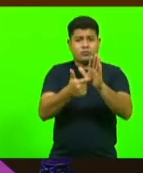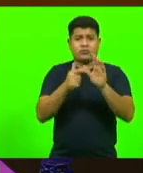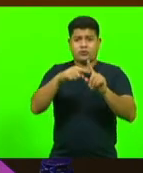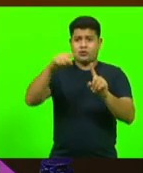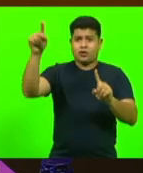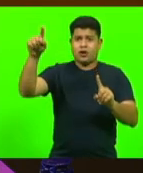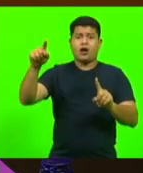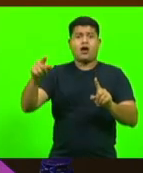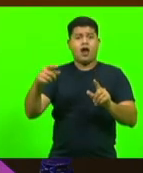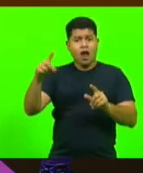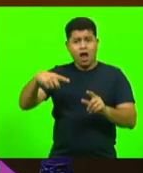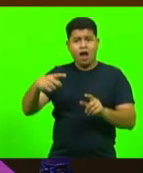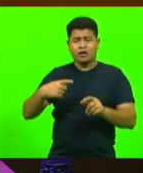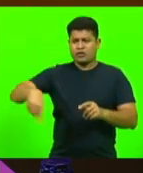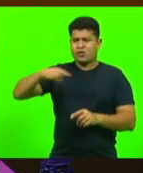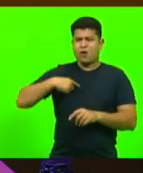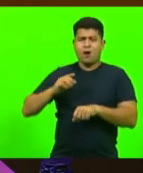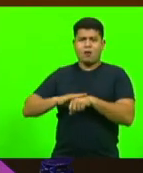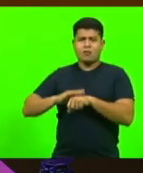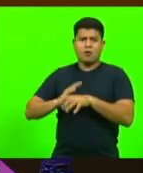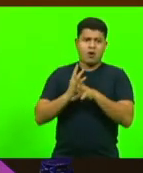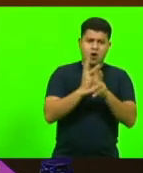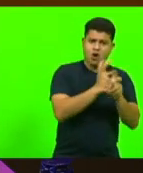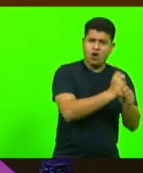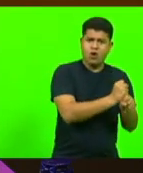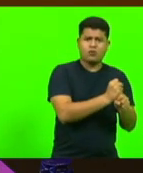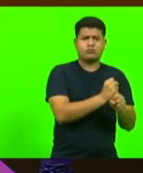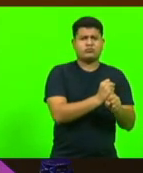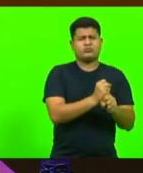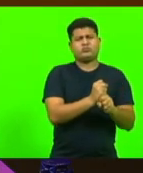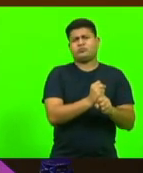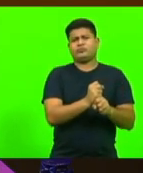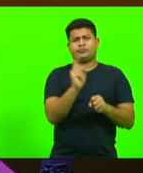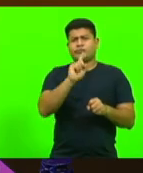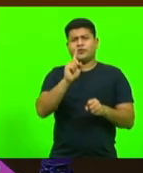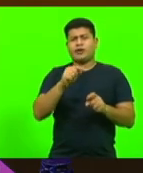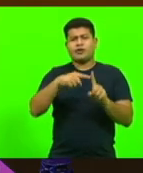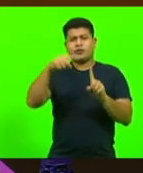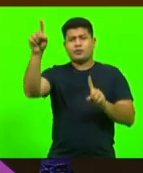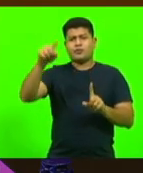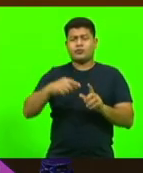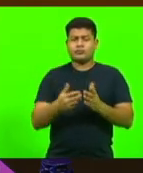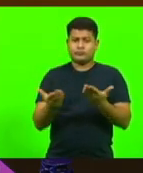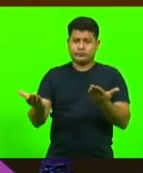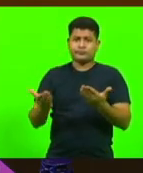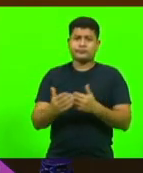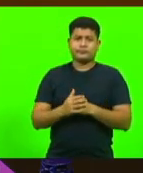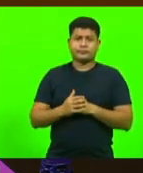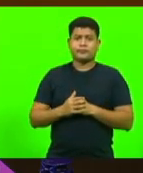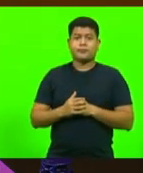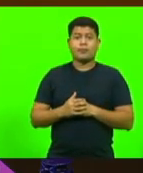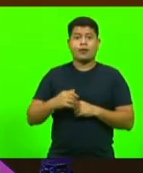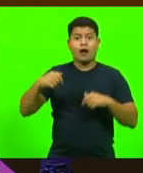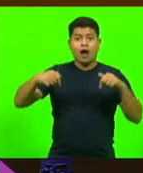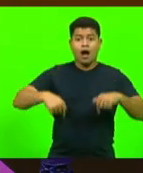fomos nós que saímos contar Quantos servidores públicos têm pelo espalhados pelo mundo e em Santa Catarina nós somos